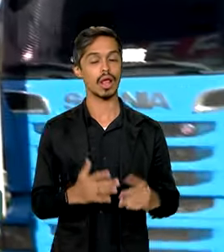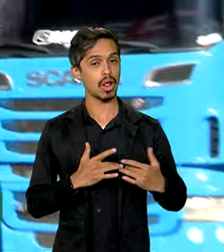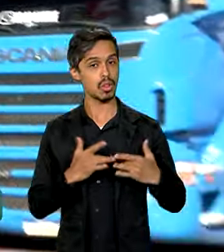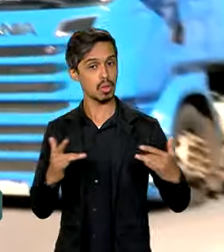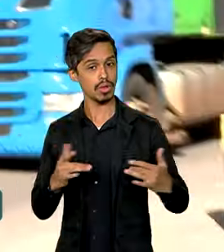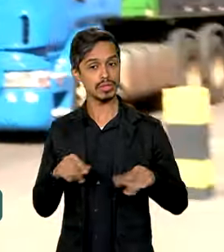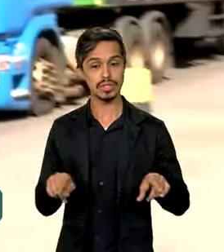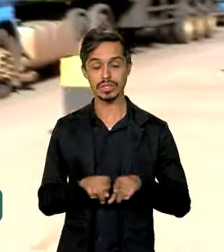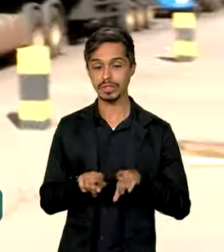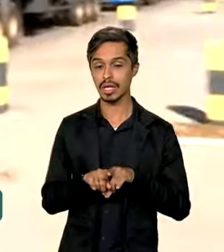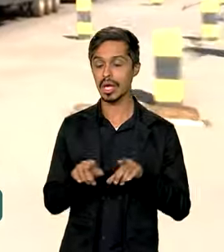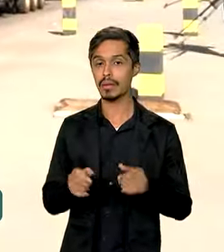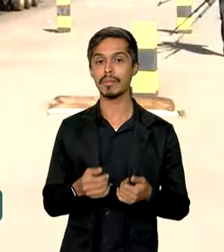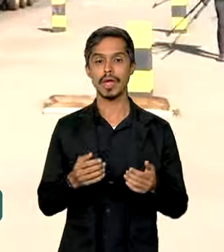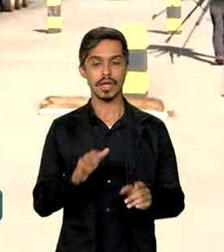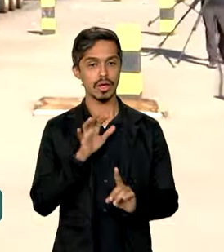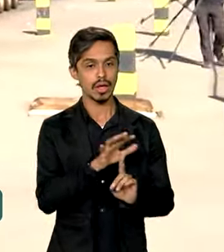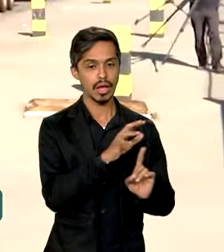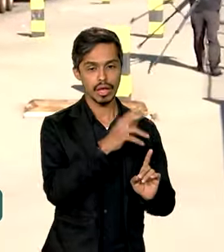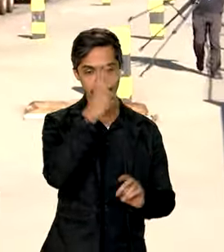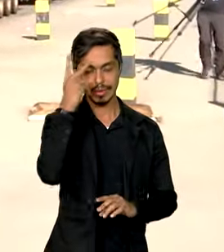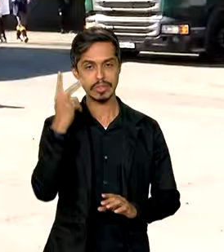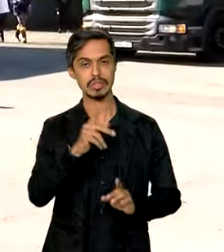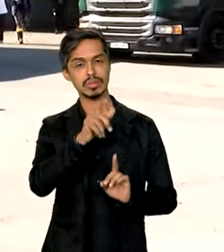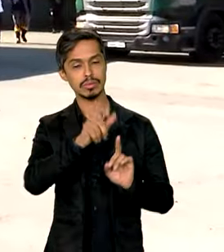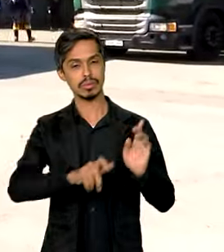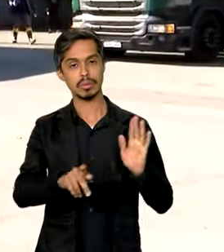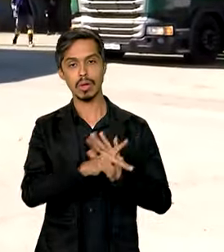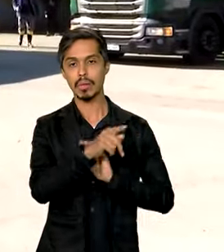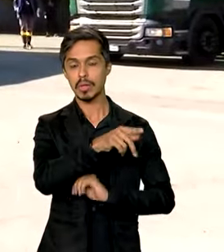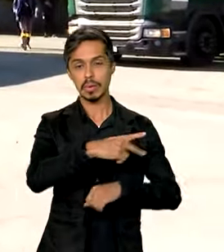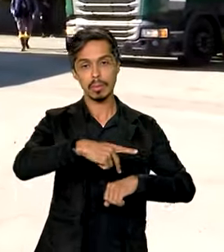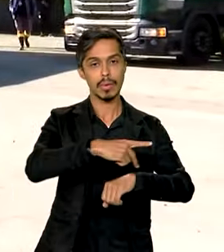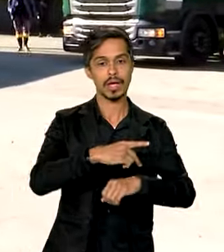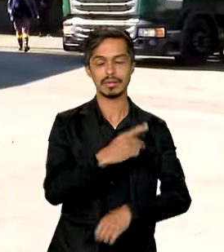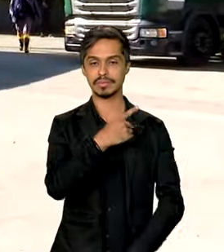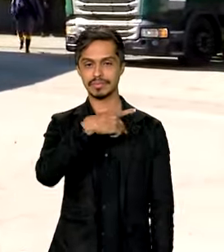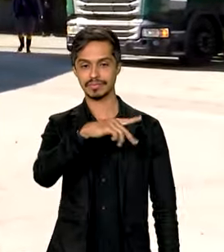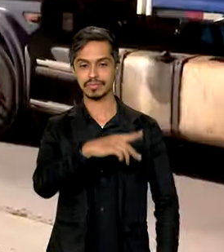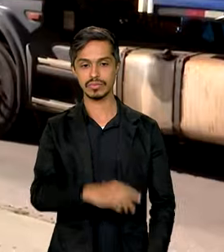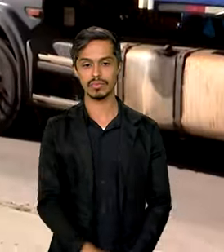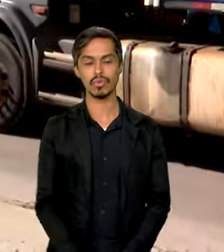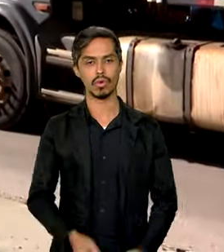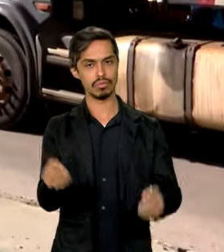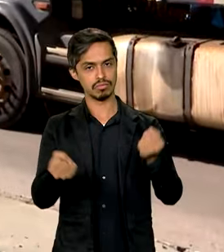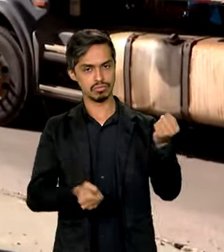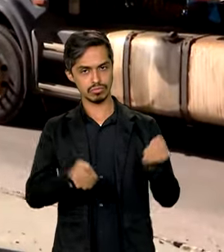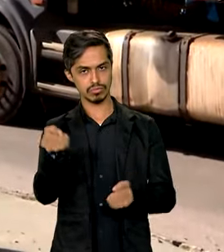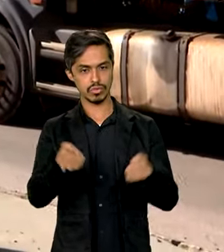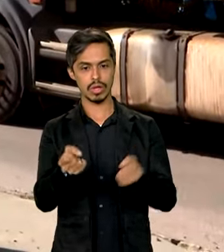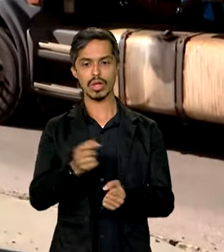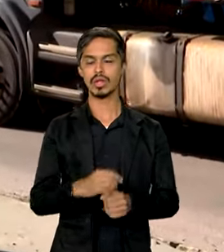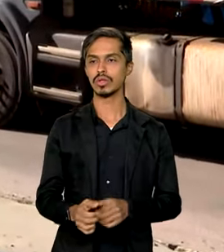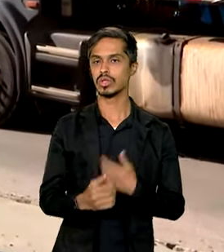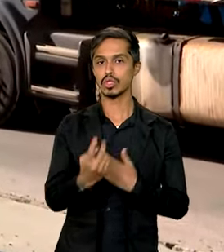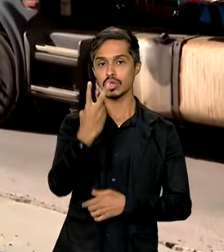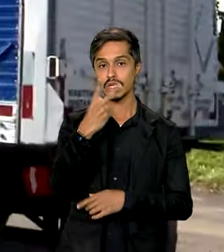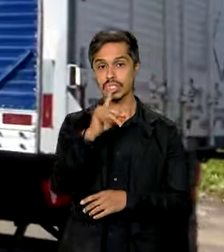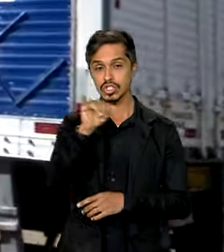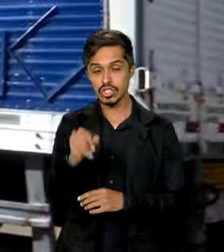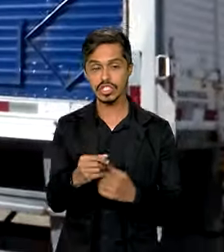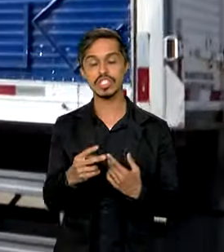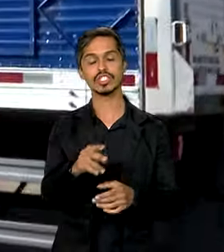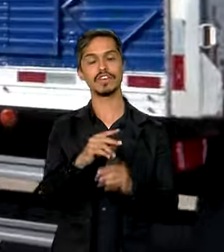também mobilizaram os cidadãos paraguaios. Os motoristas enfrentaram 2 dias de viagem